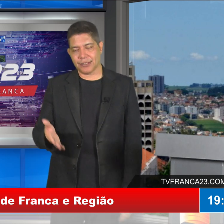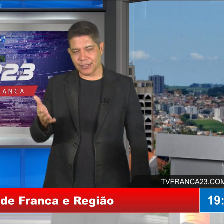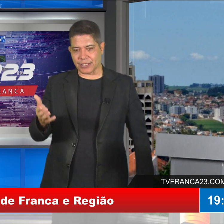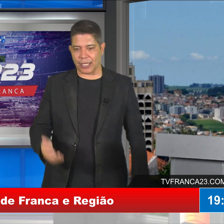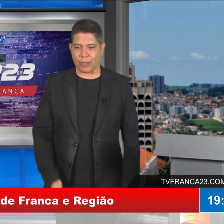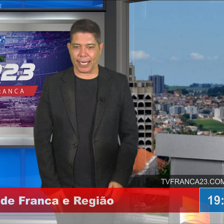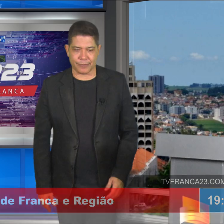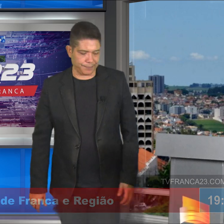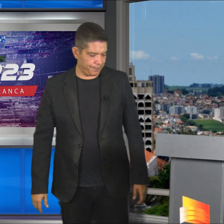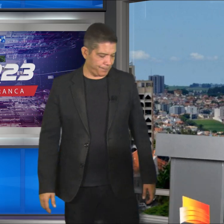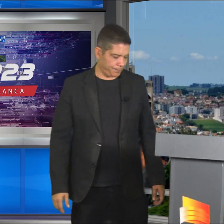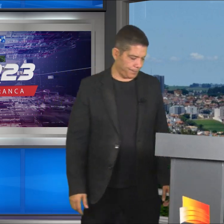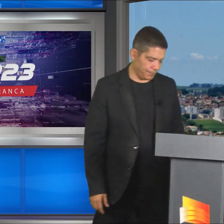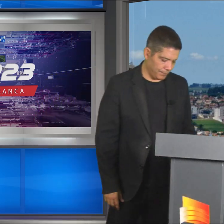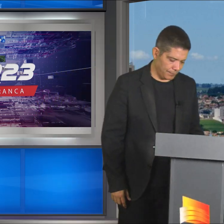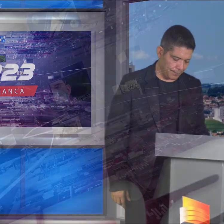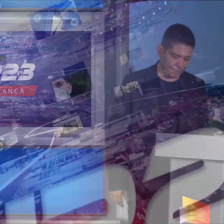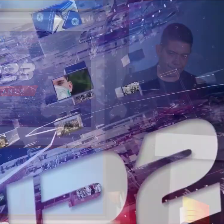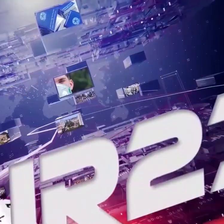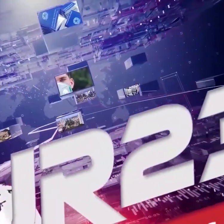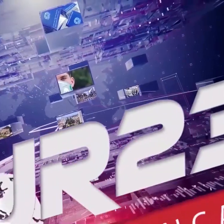JR23 está no ar.